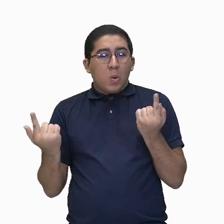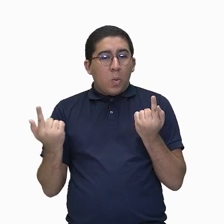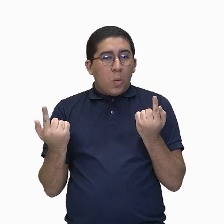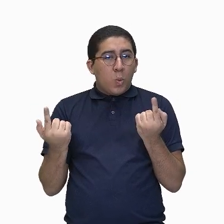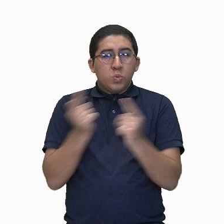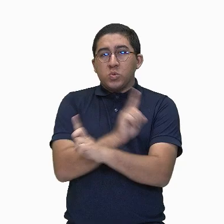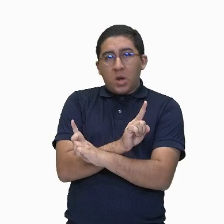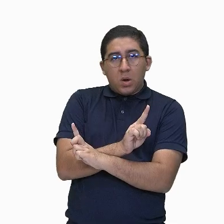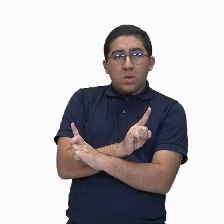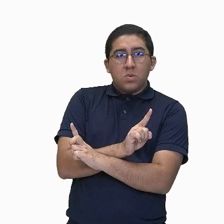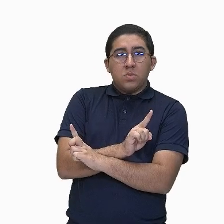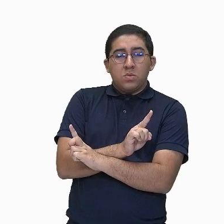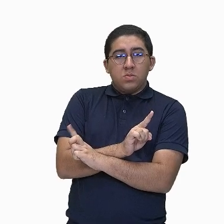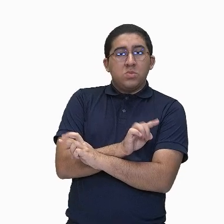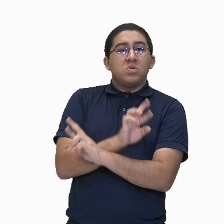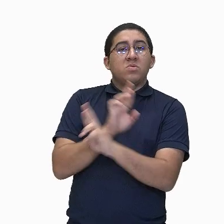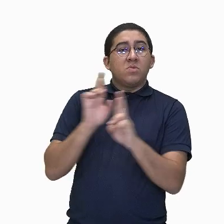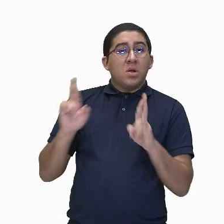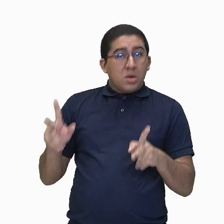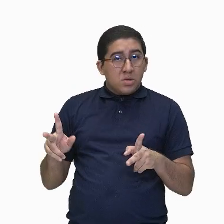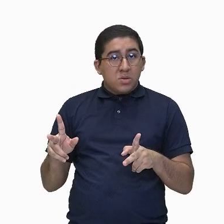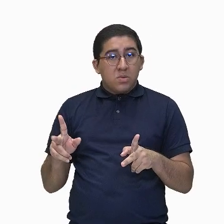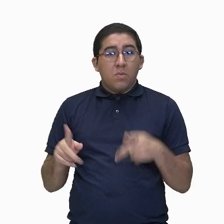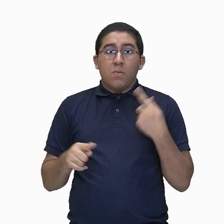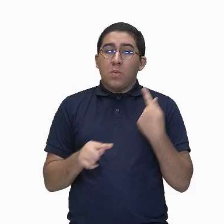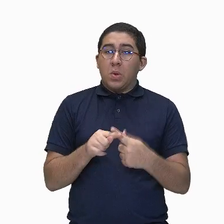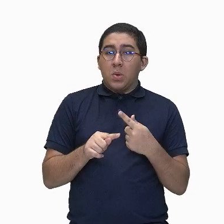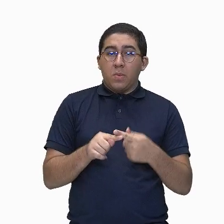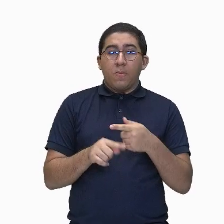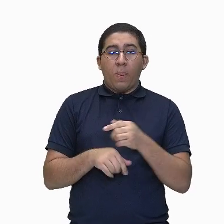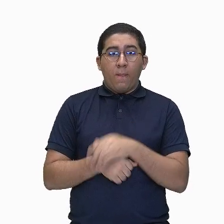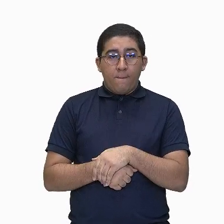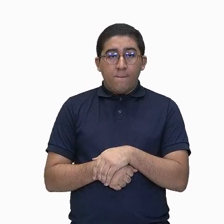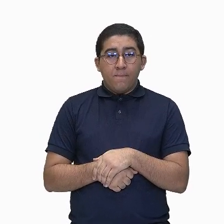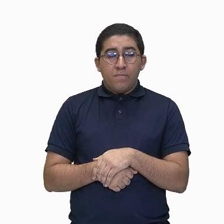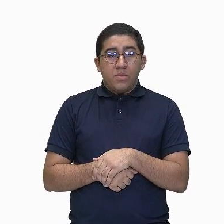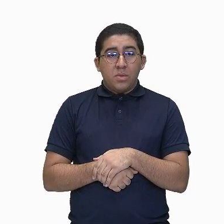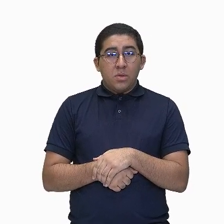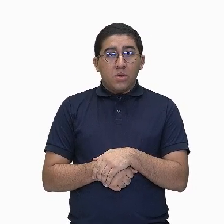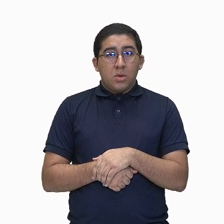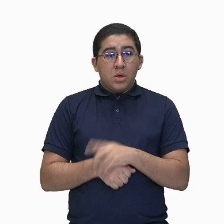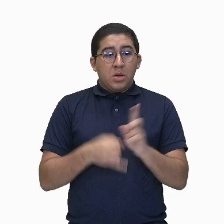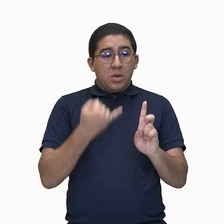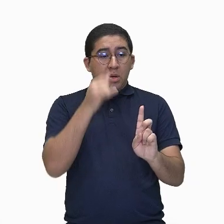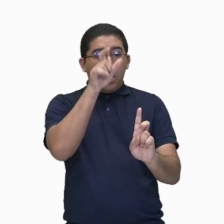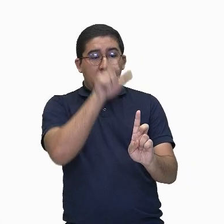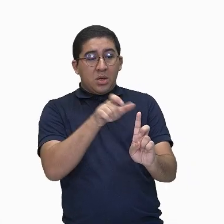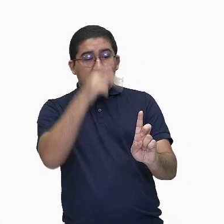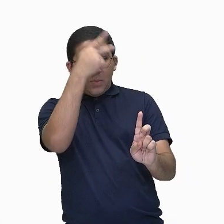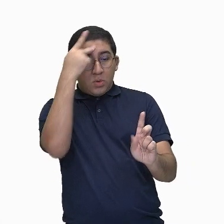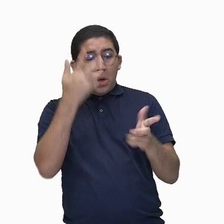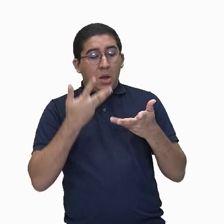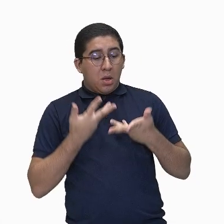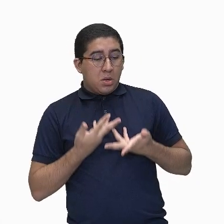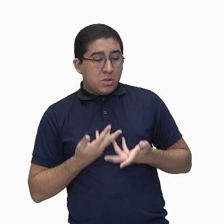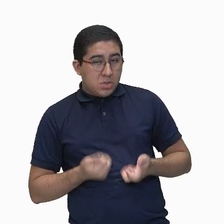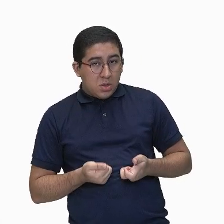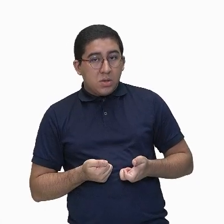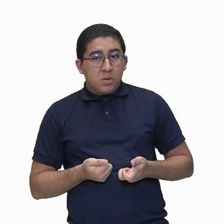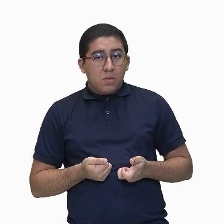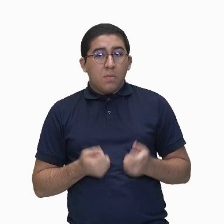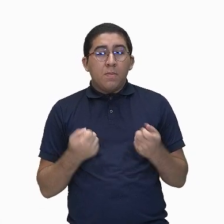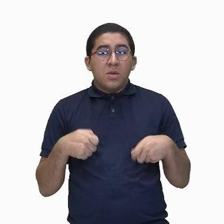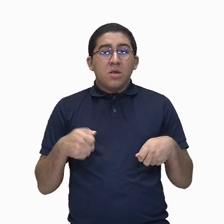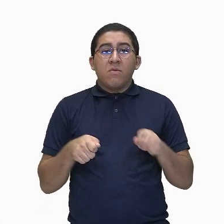está sendo colocado na primeira oração. Por quê? Se o Manuel já está cansado, ele tinha que fazer o quê? Ele tinha